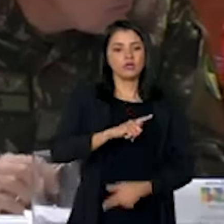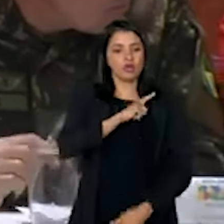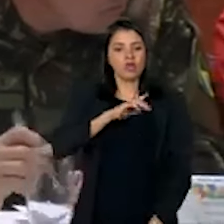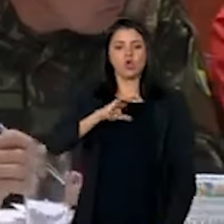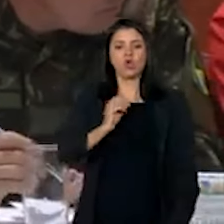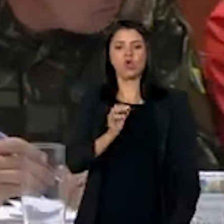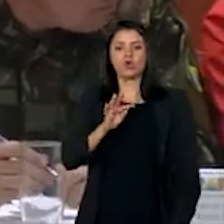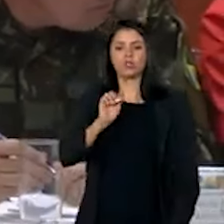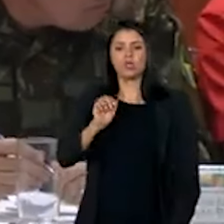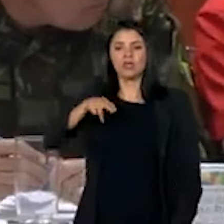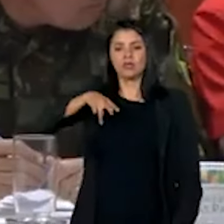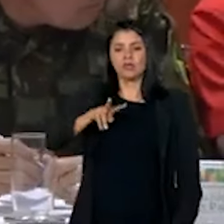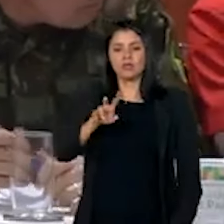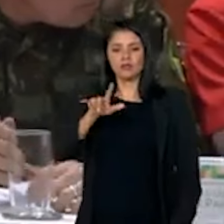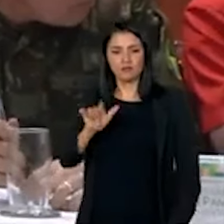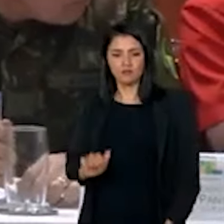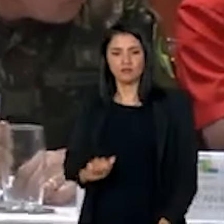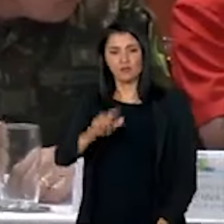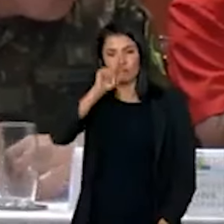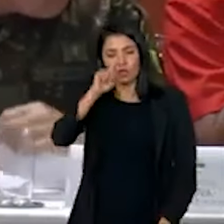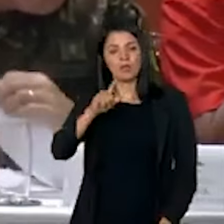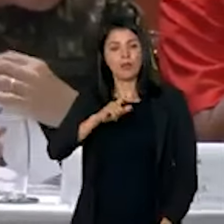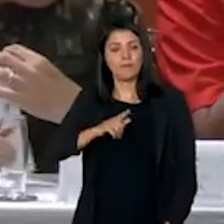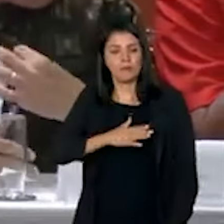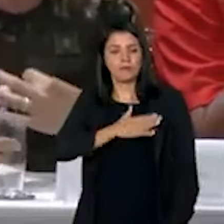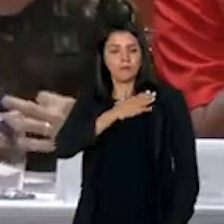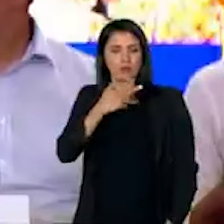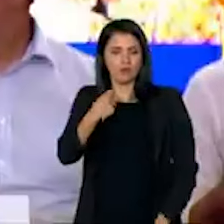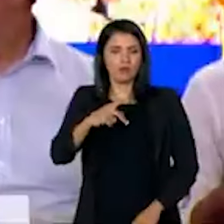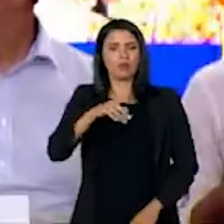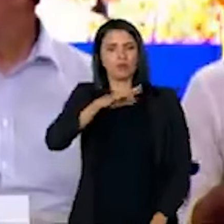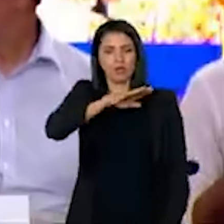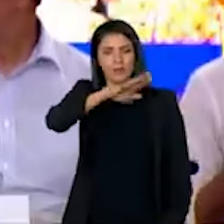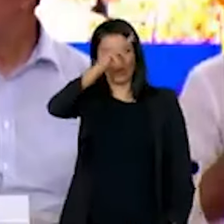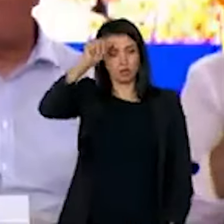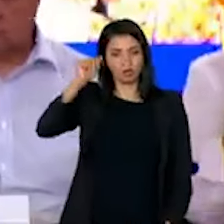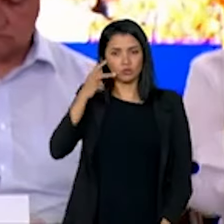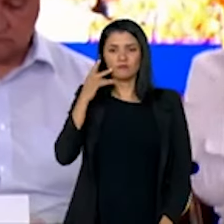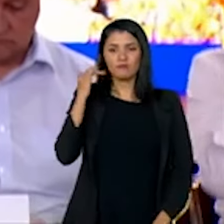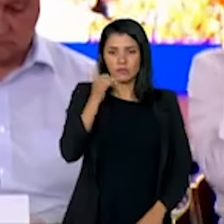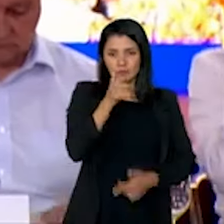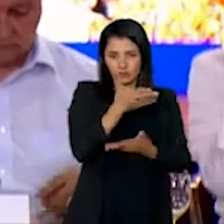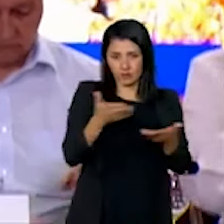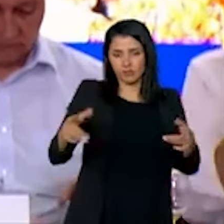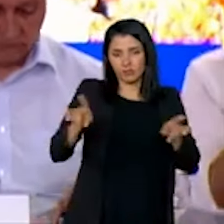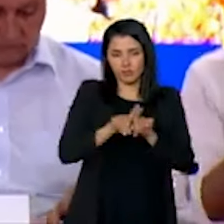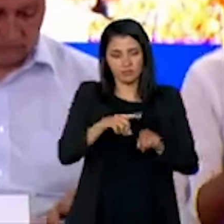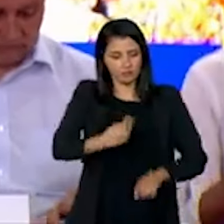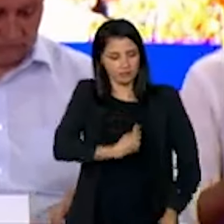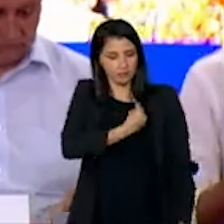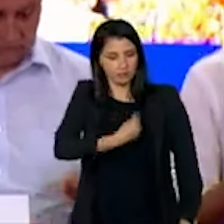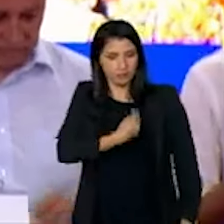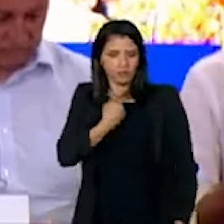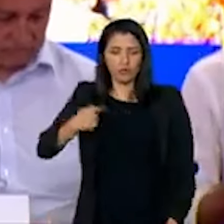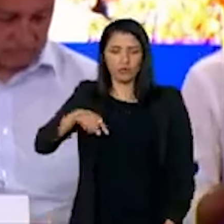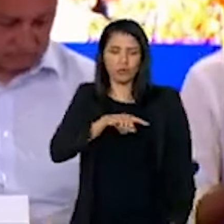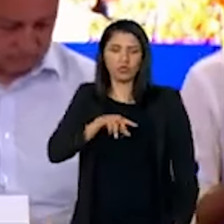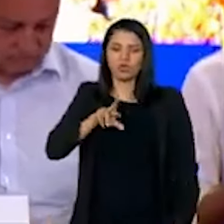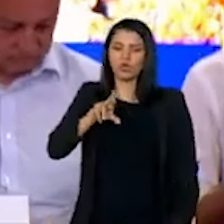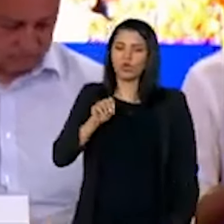Costa Neves, comandante militar da Amazônia. Quero dizer para vocês que está presente aqui o nosso Rodrigo